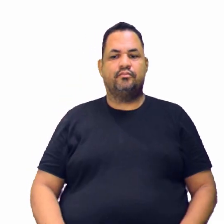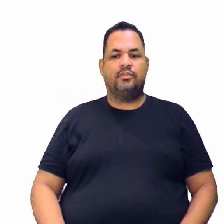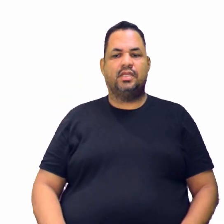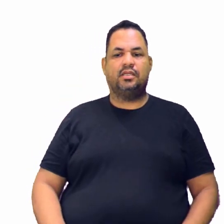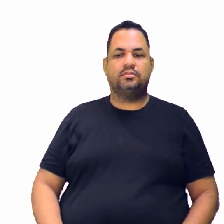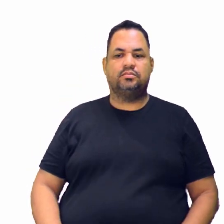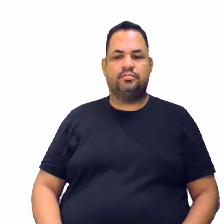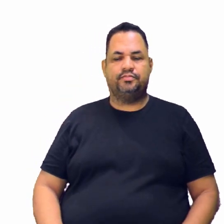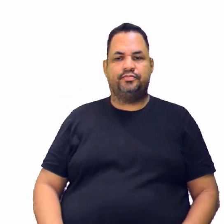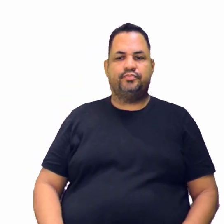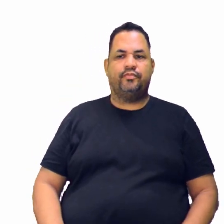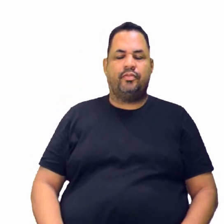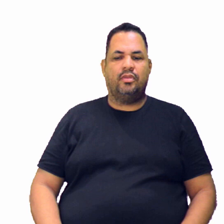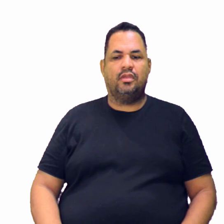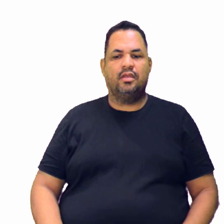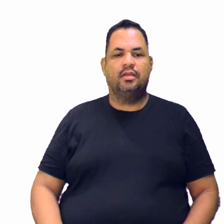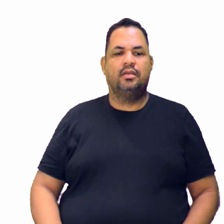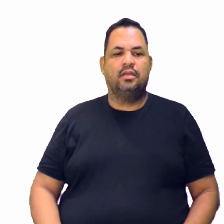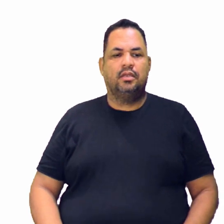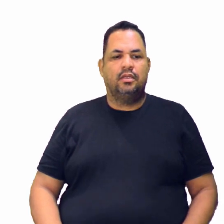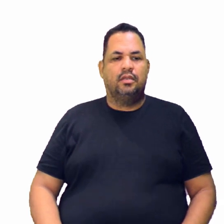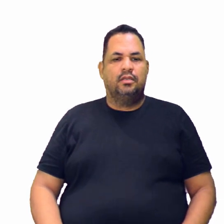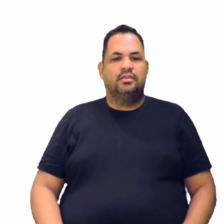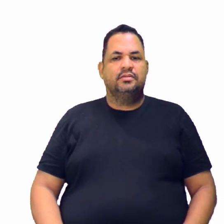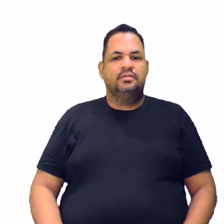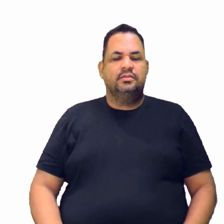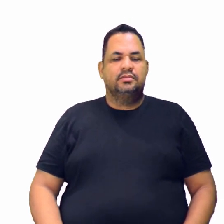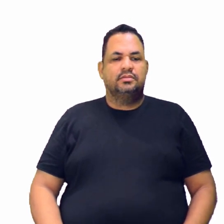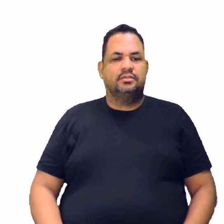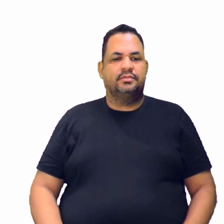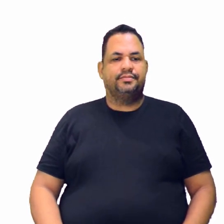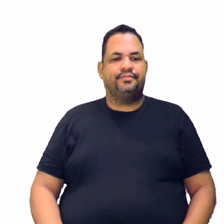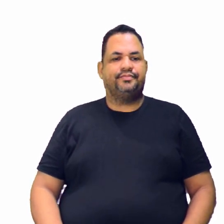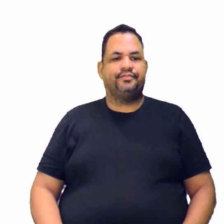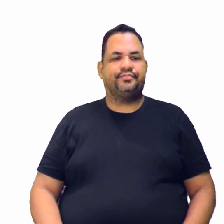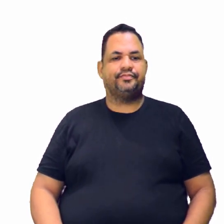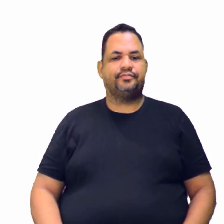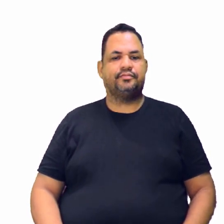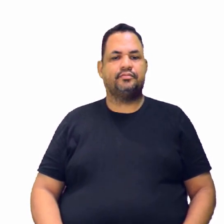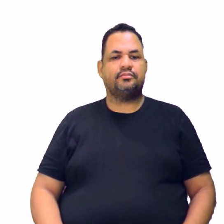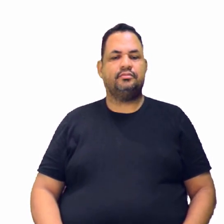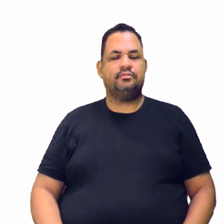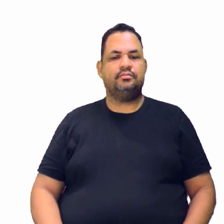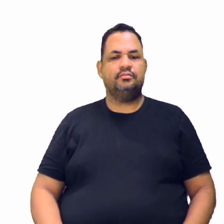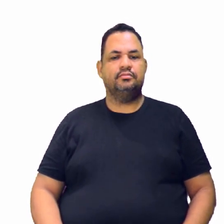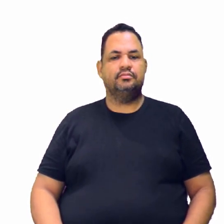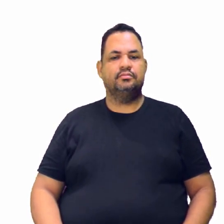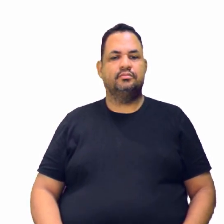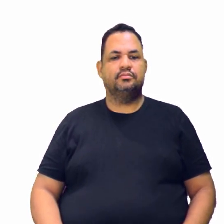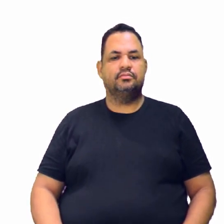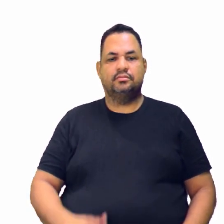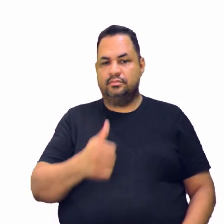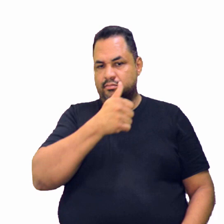para identificar a pessoa, tá certo? Do discurso. Ó, isso aqui para ficar melhor